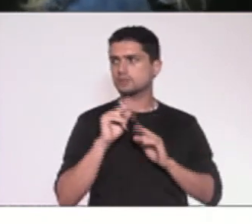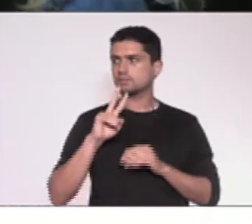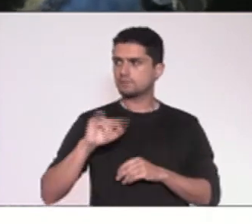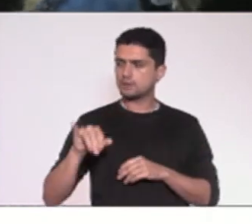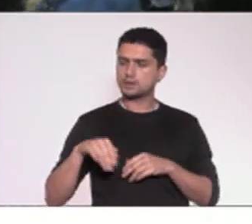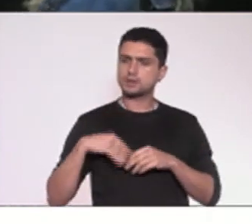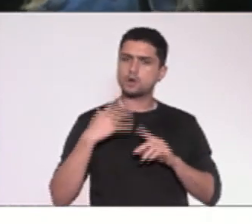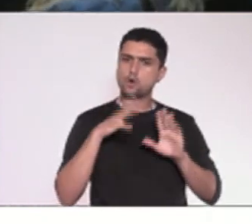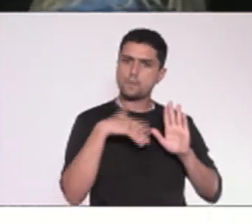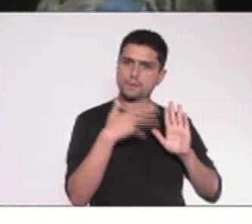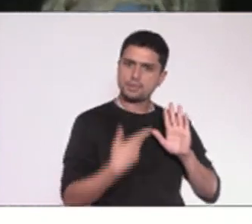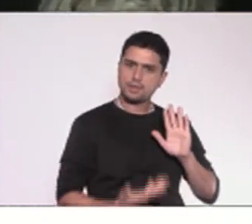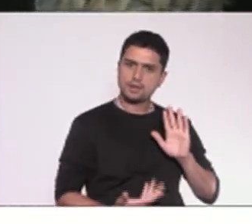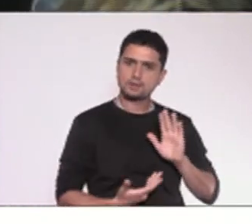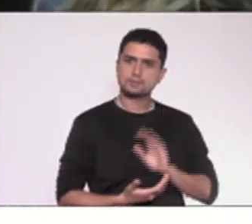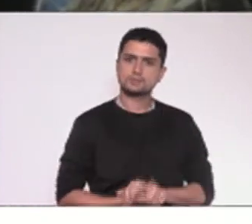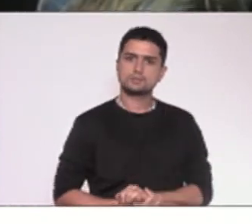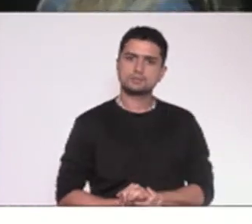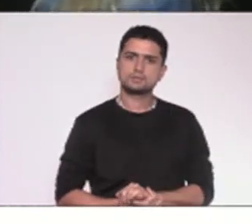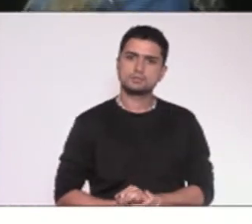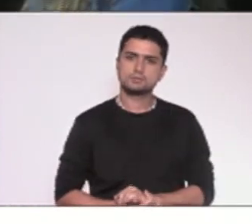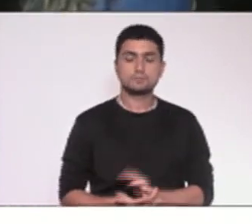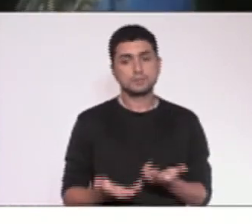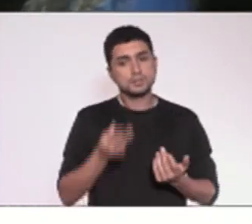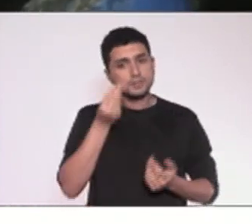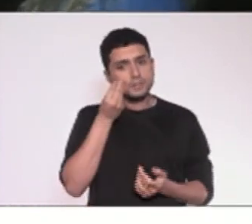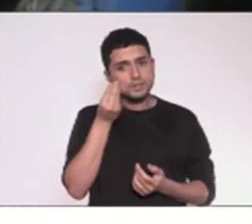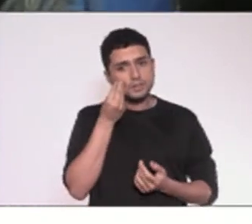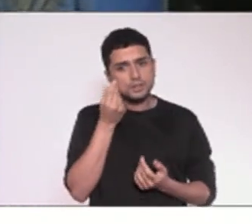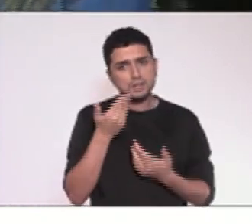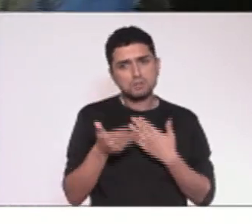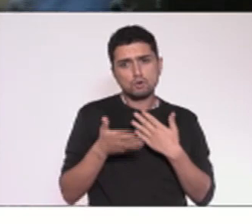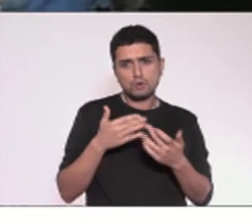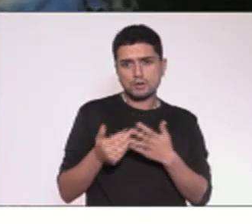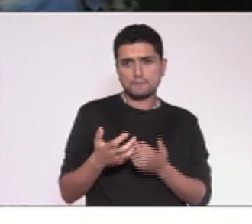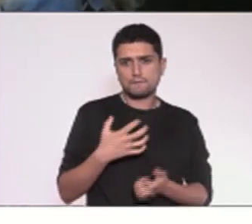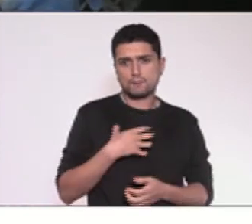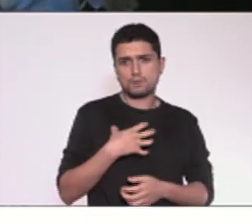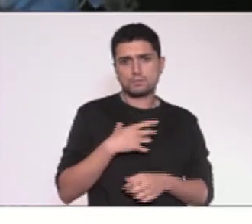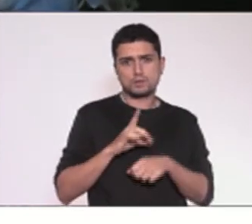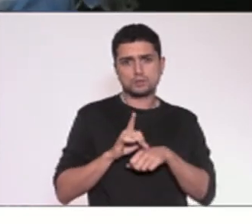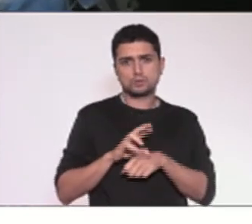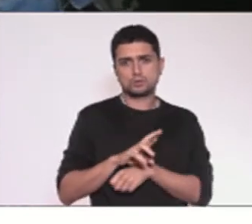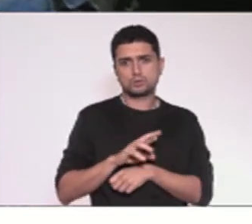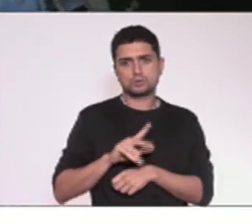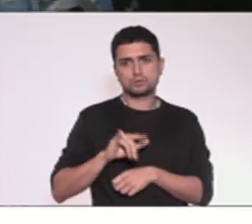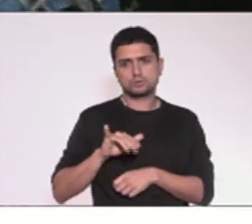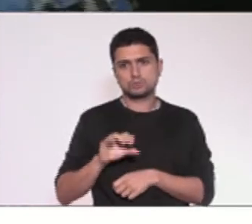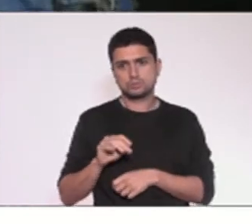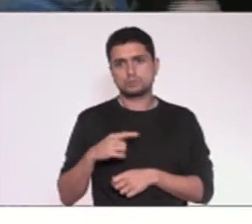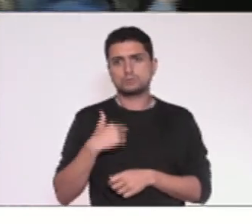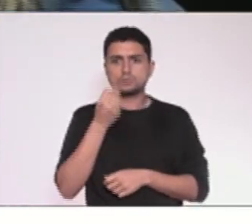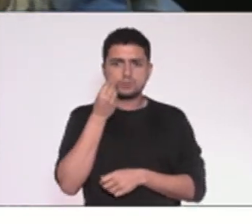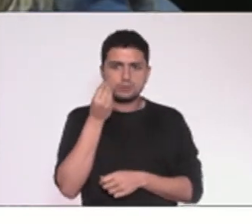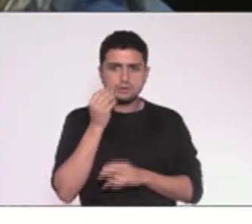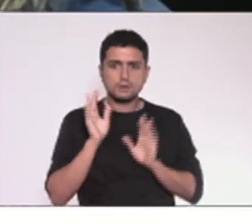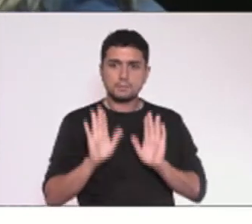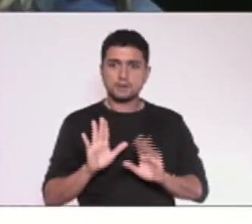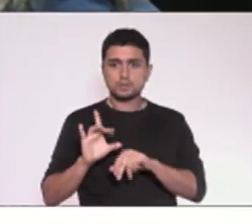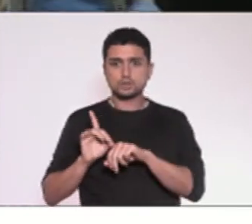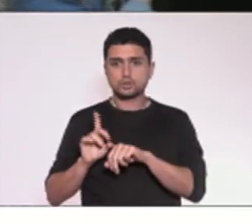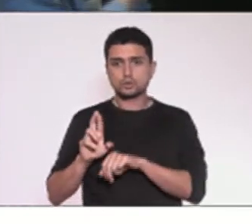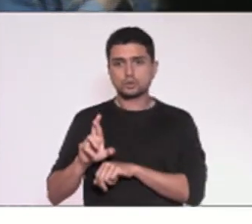Como é que a gente não vai tentar homenagear de alguma forma o doutor Gussen? Não tem como. Mas a doutora Carmen,